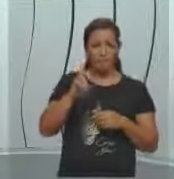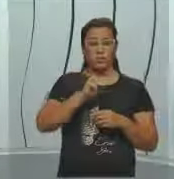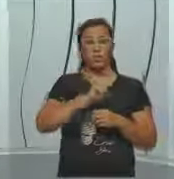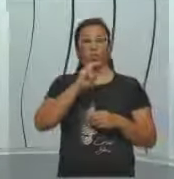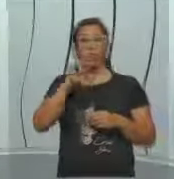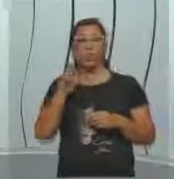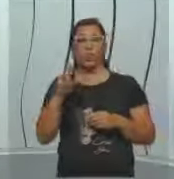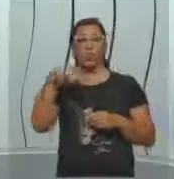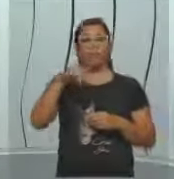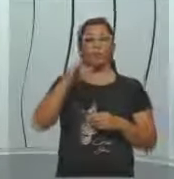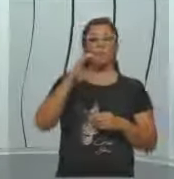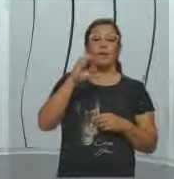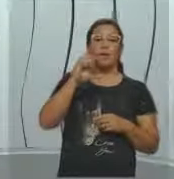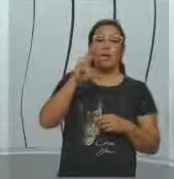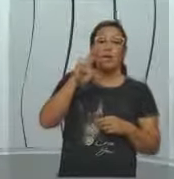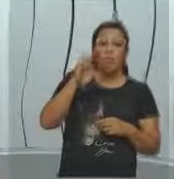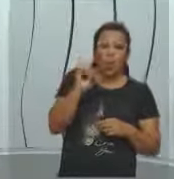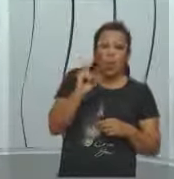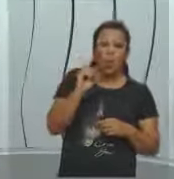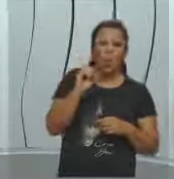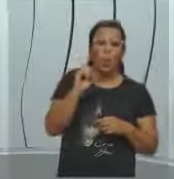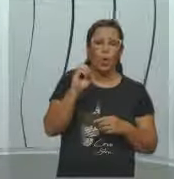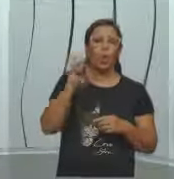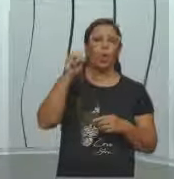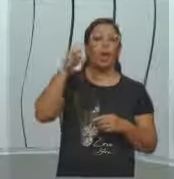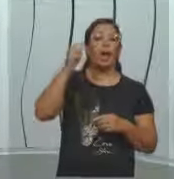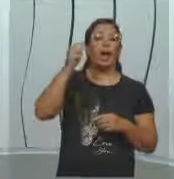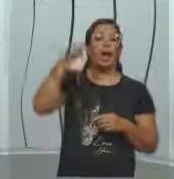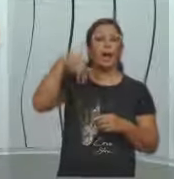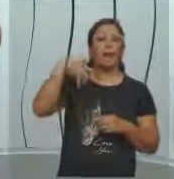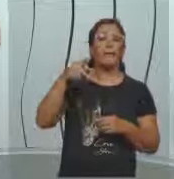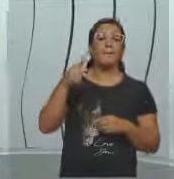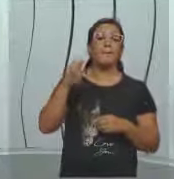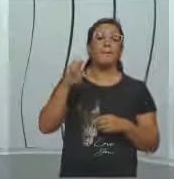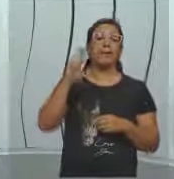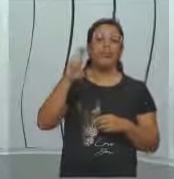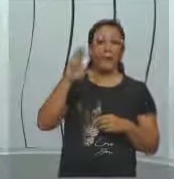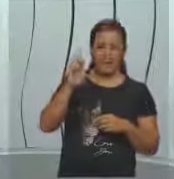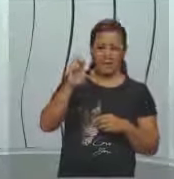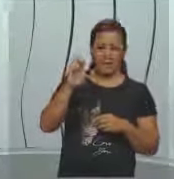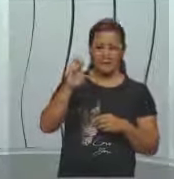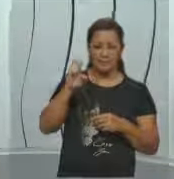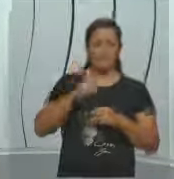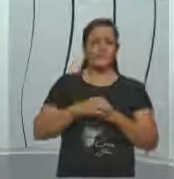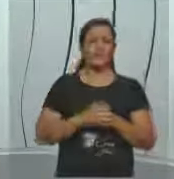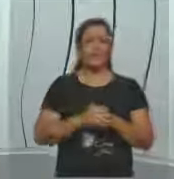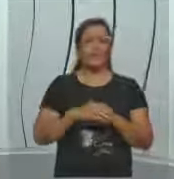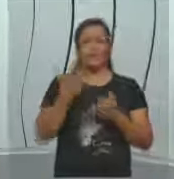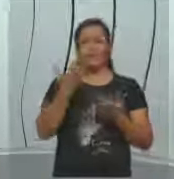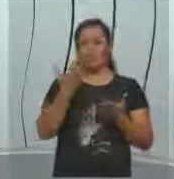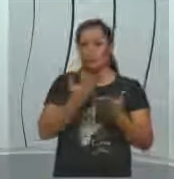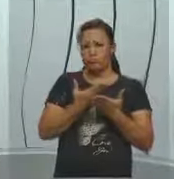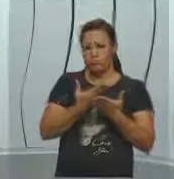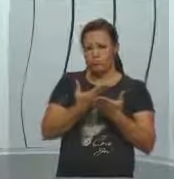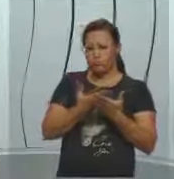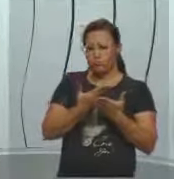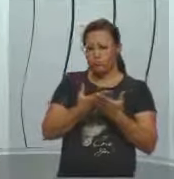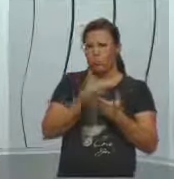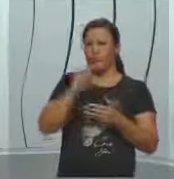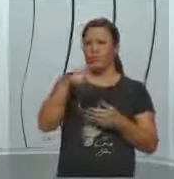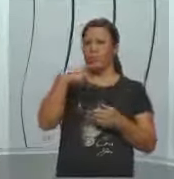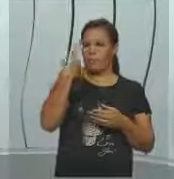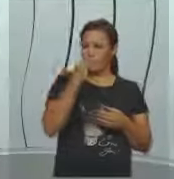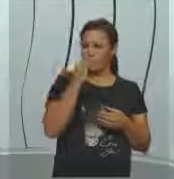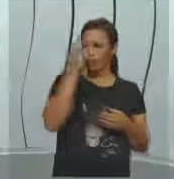o microampere, que é a milionésima parte do ampere. Tá? Em aulas futuras a gente vai até voltar